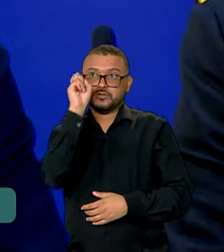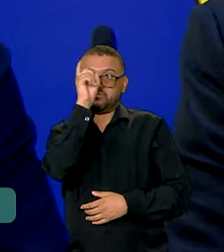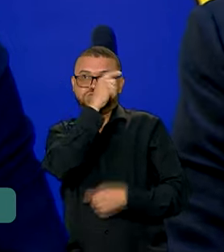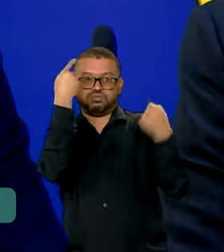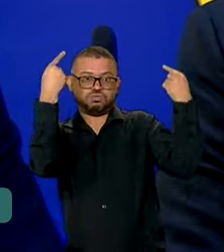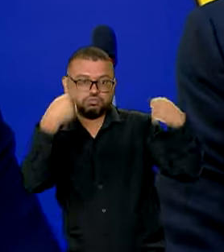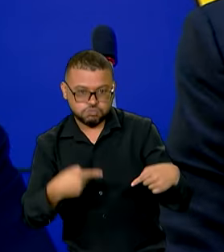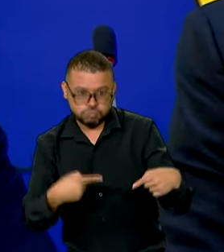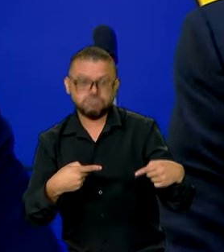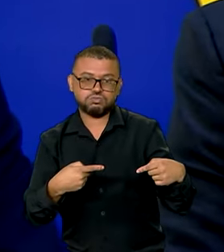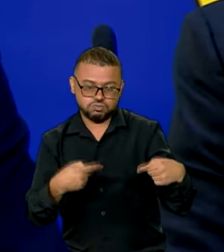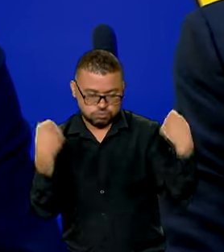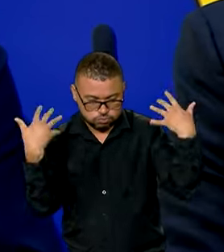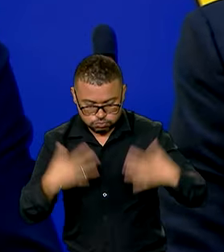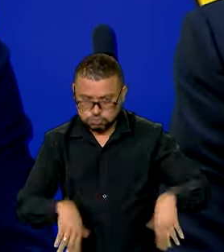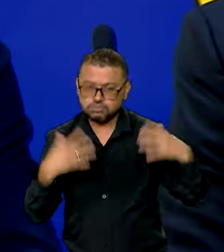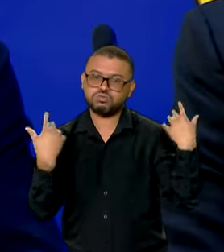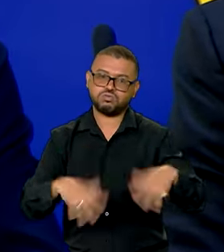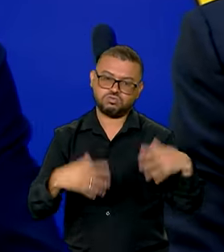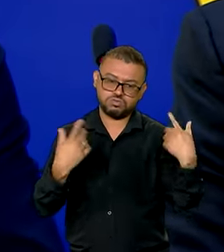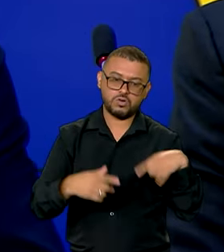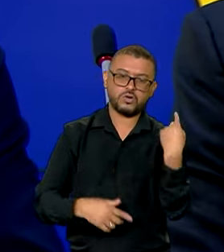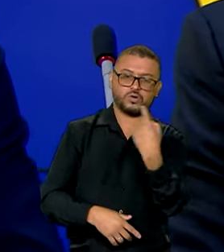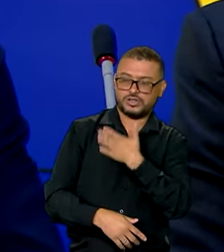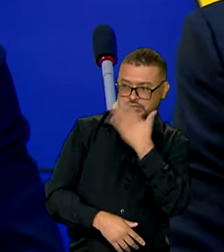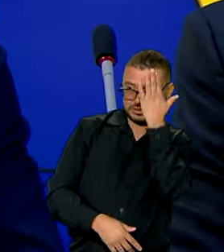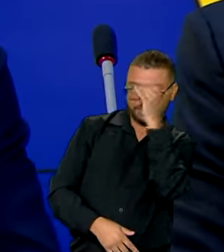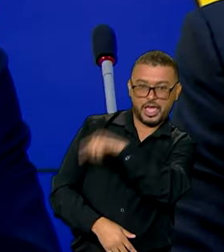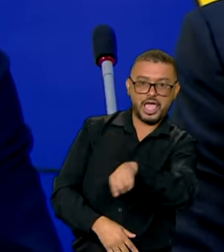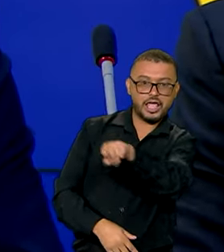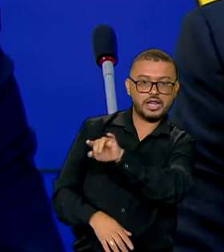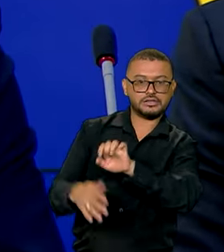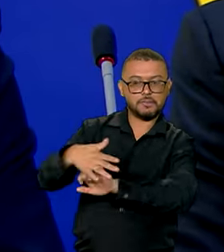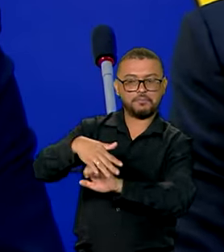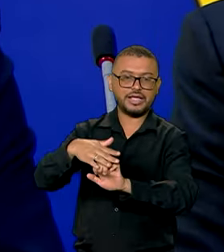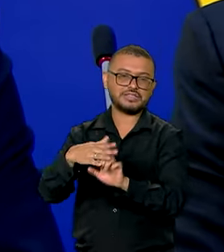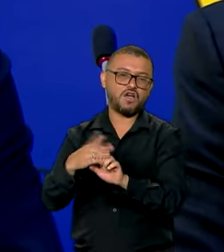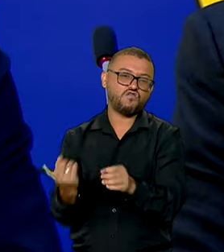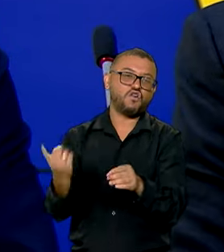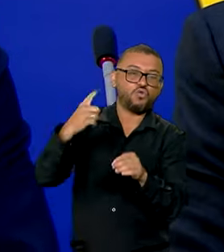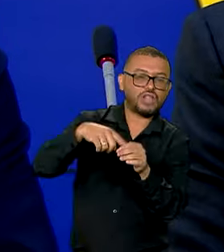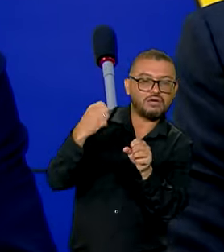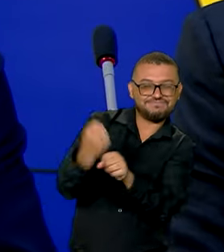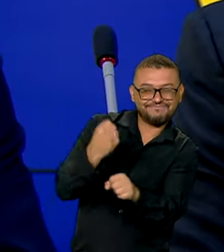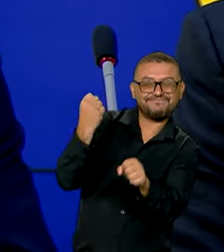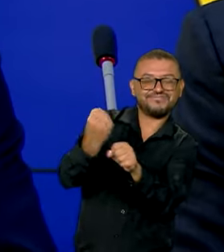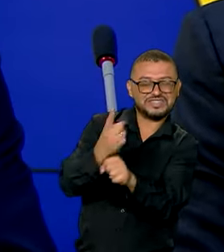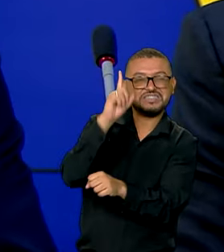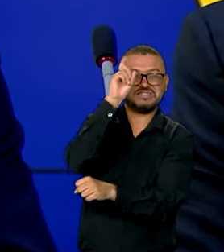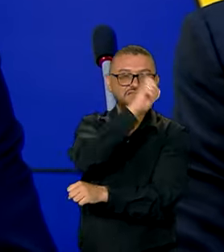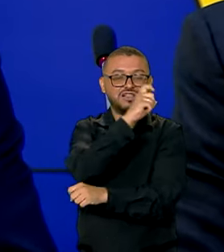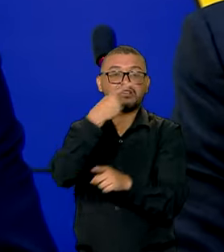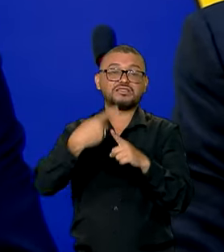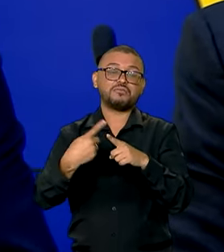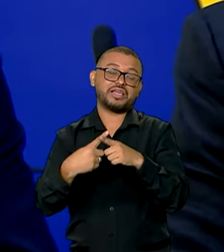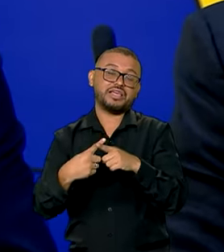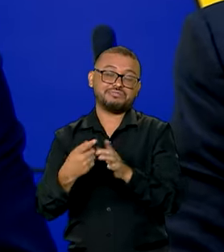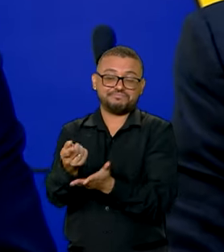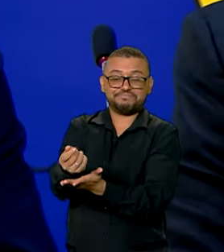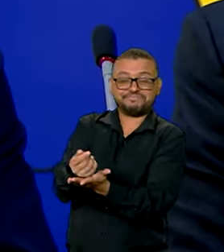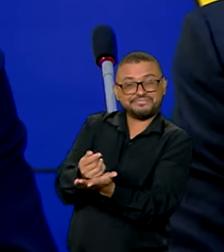muito grande para esses empresários se reconstruírem, em alguns casos, mas também para o sistema